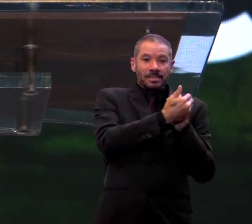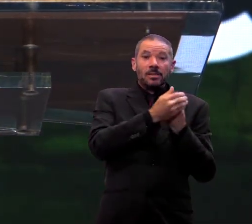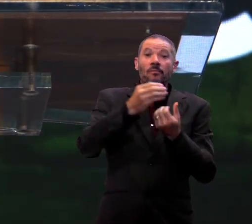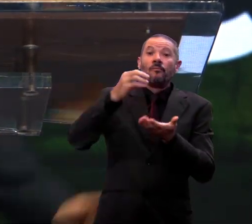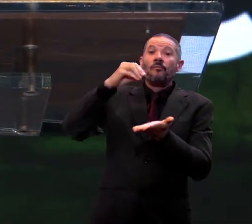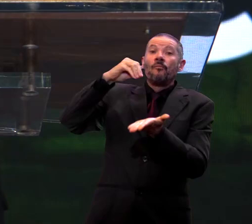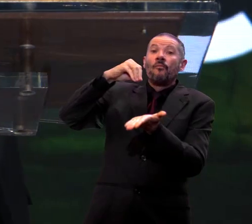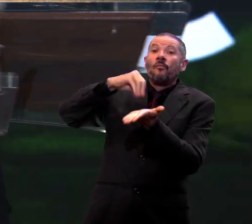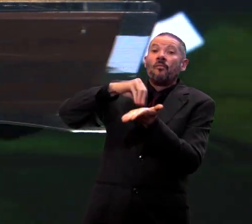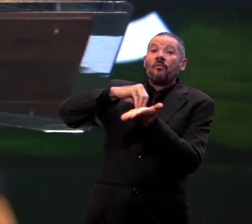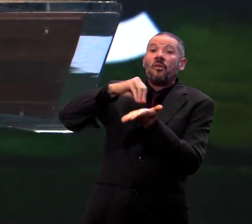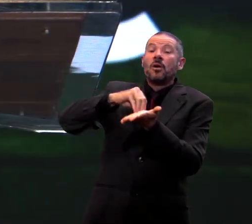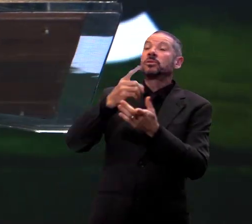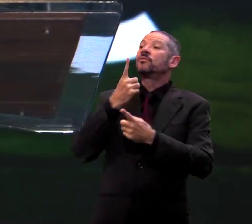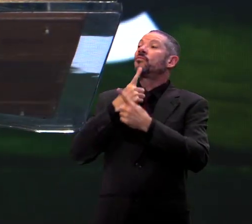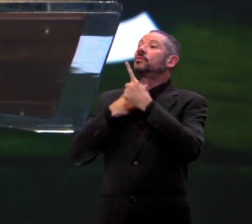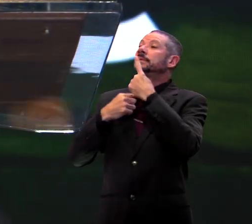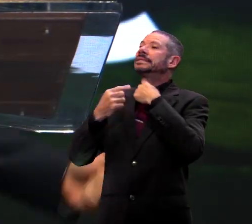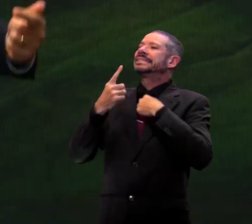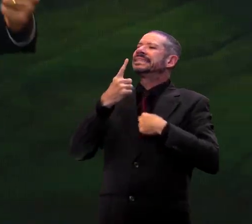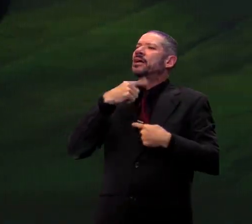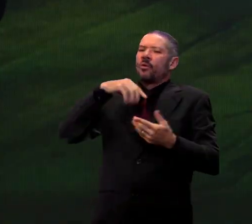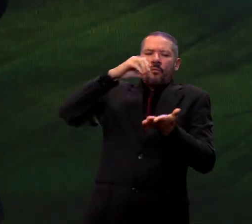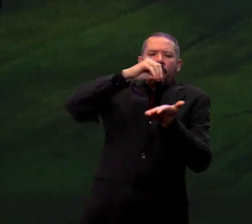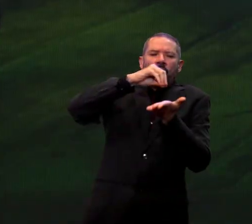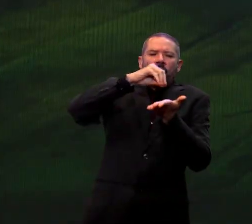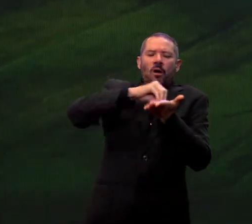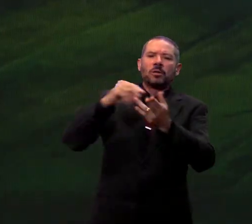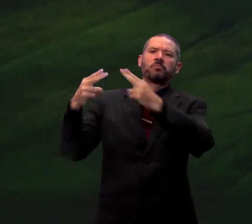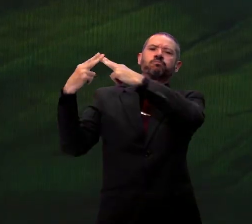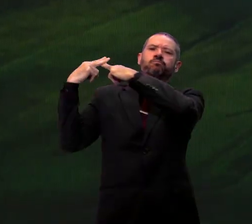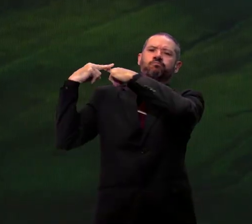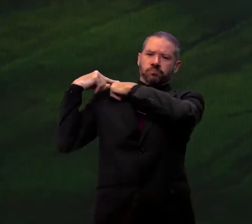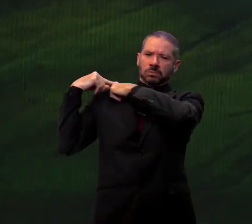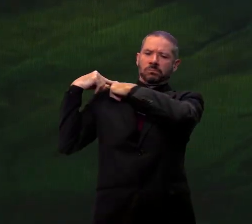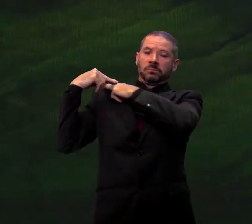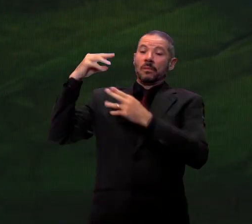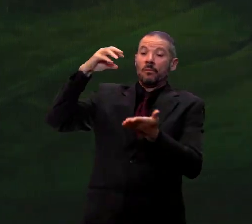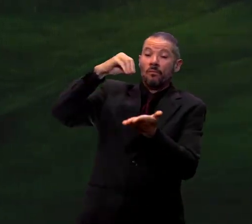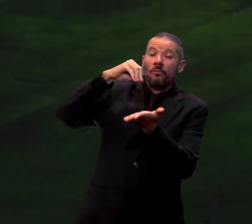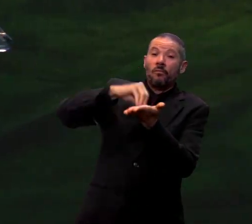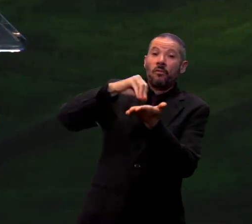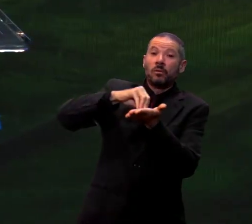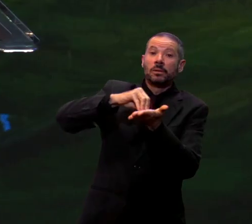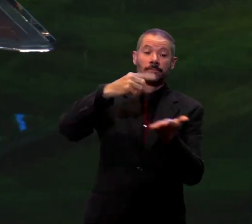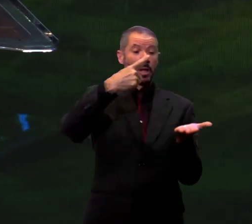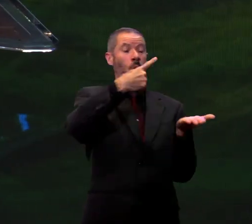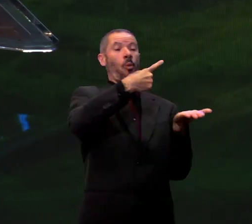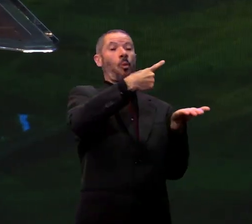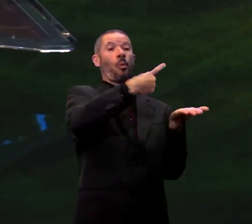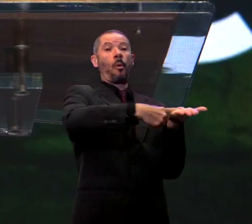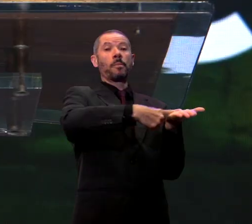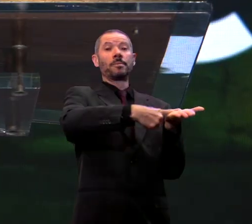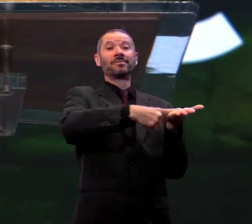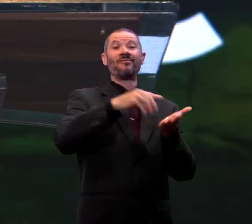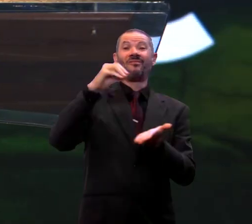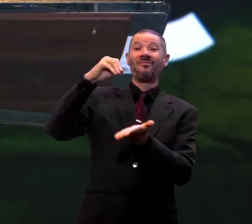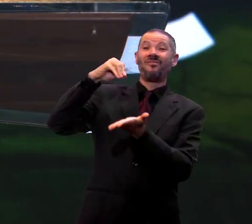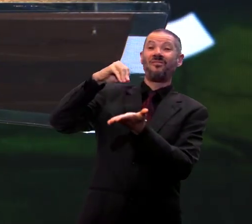falta de vontade, falta de responsabilidade, falta de compromisso, de